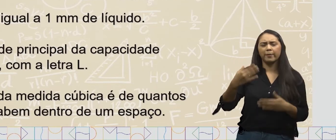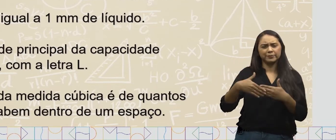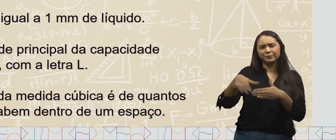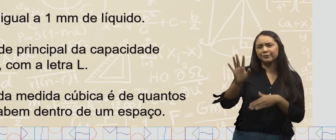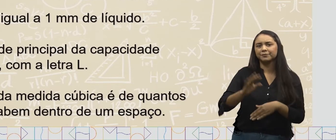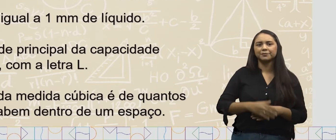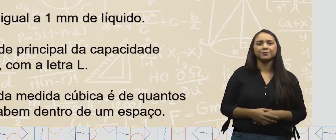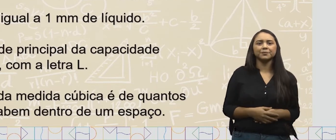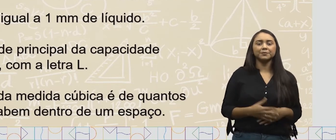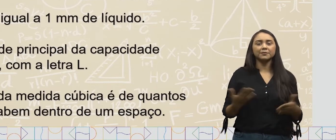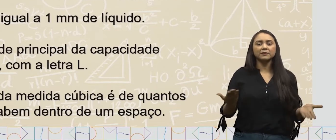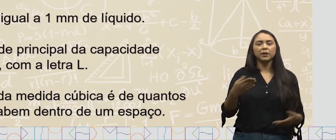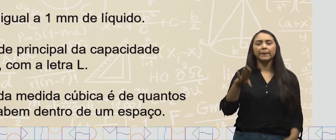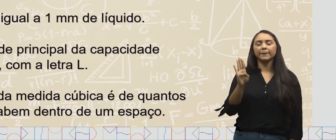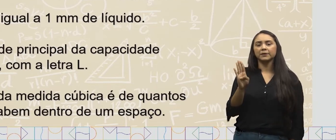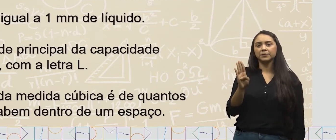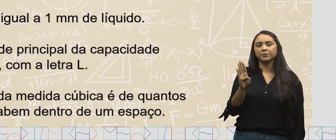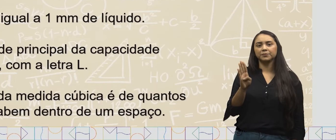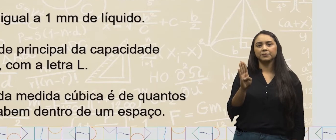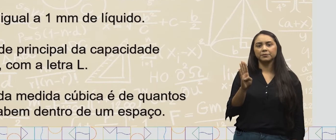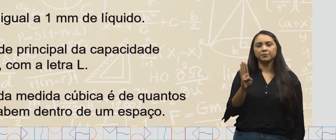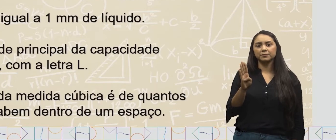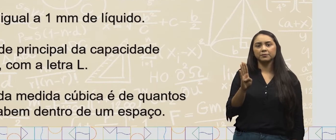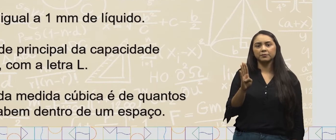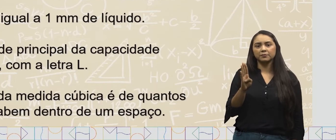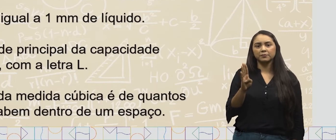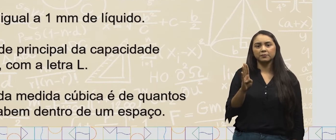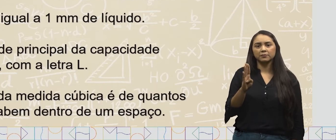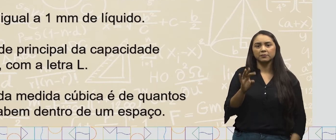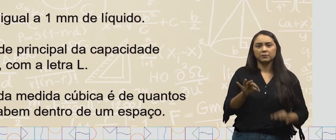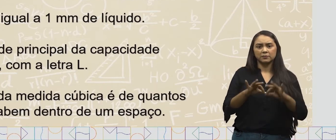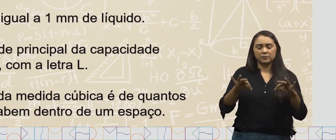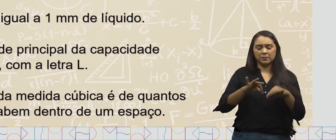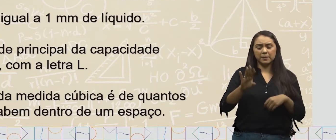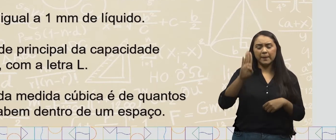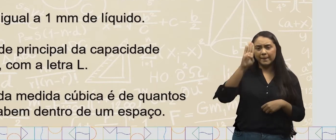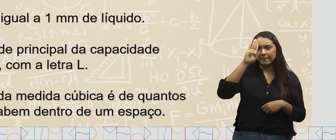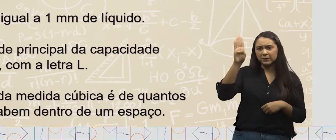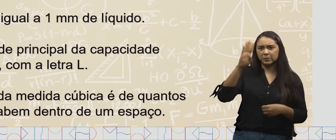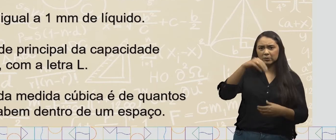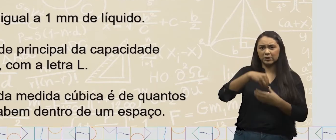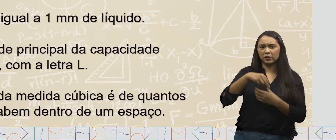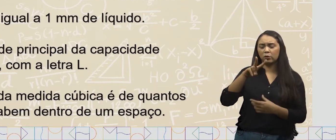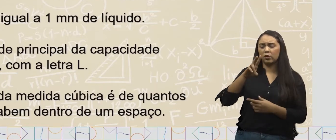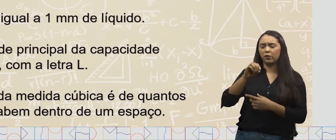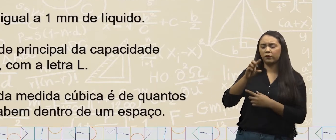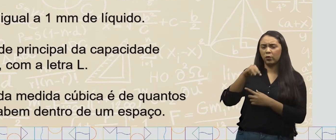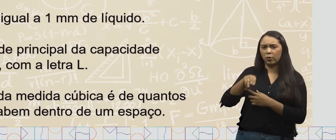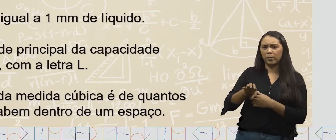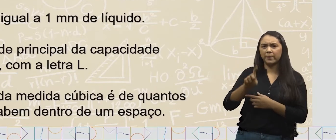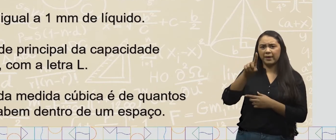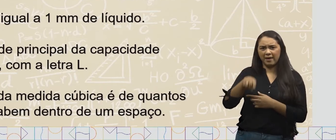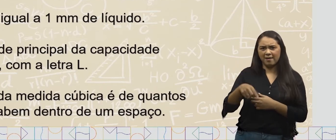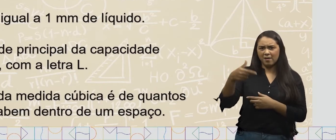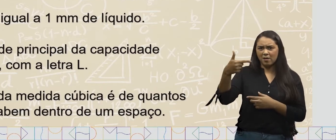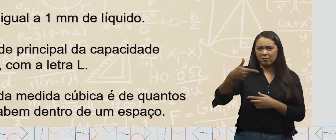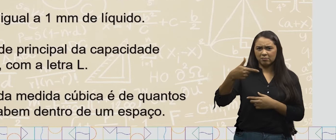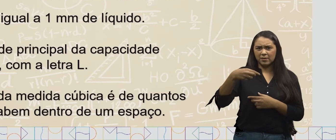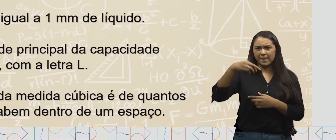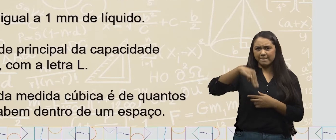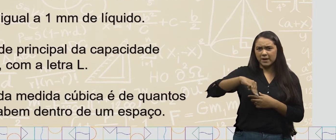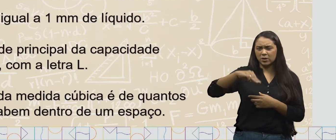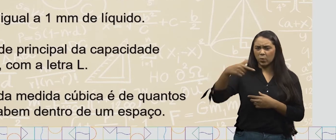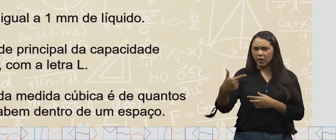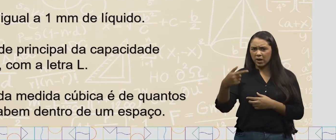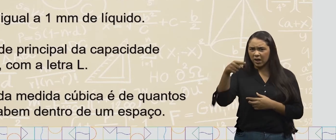diante. Letra B. A unidade principal do volume é o metro quadrado? Verdadeiro ou